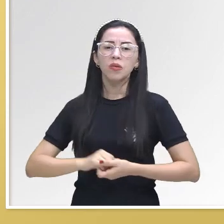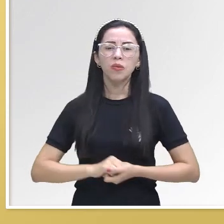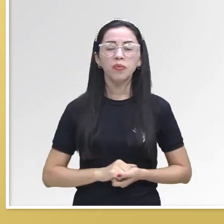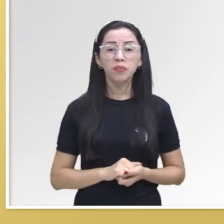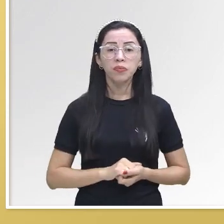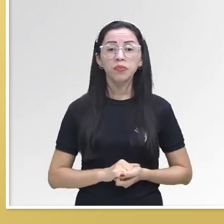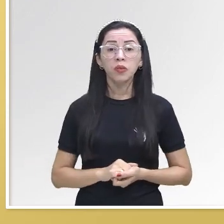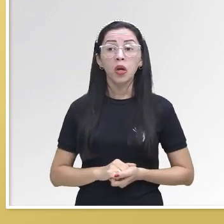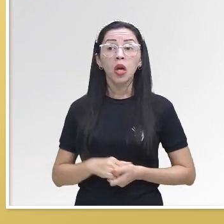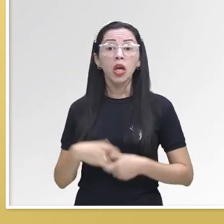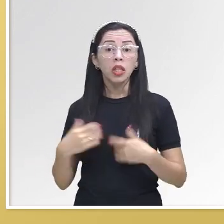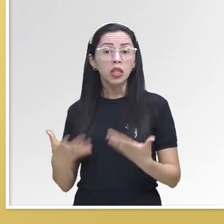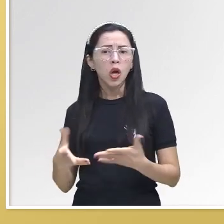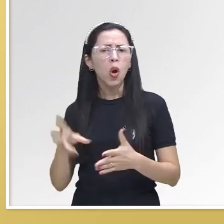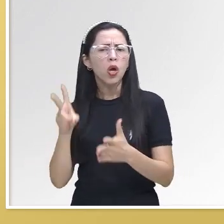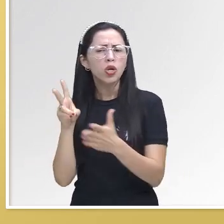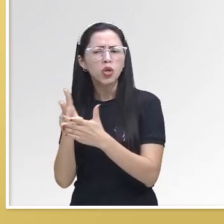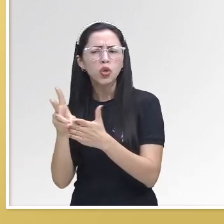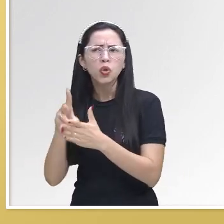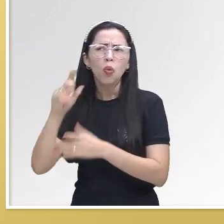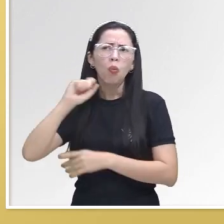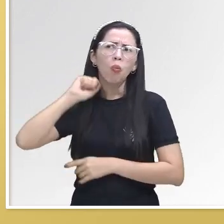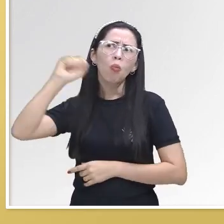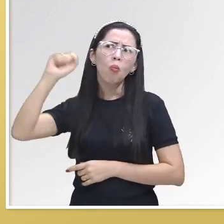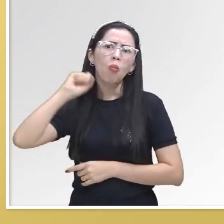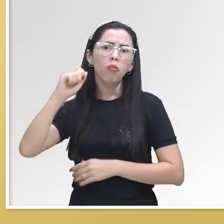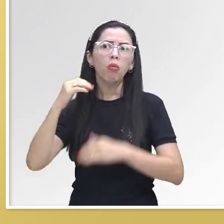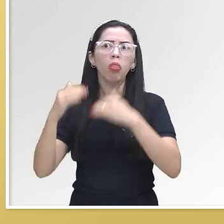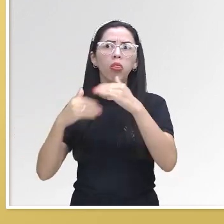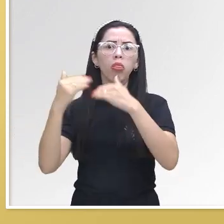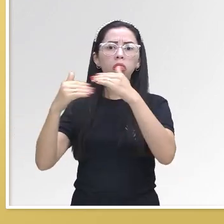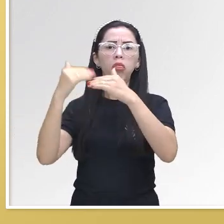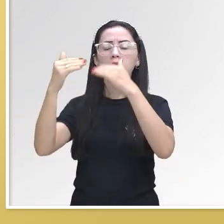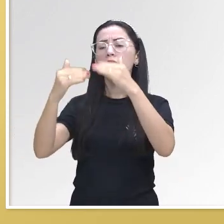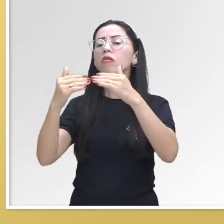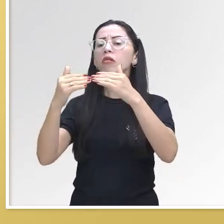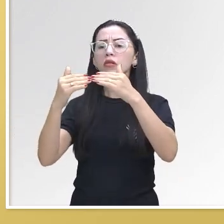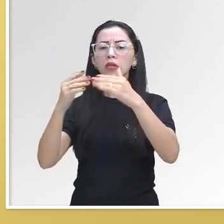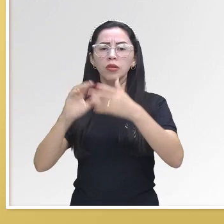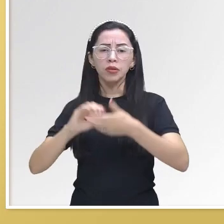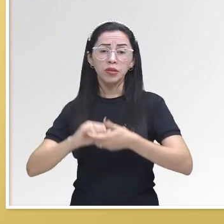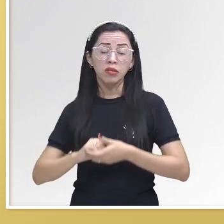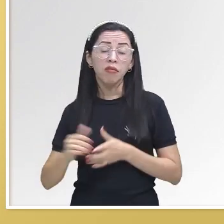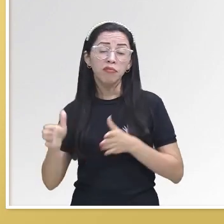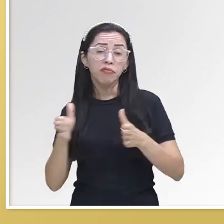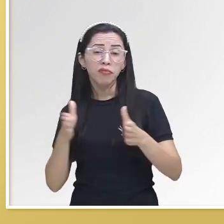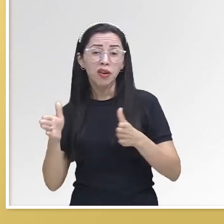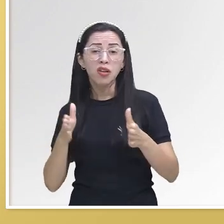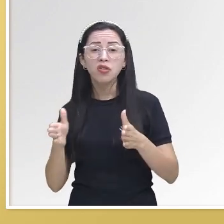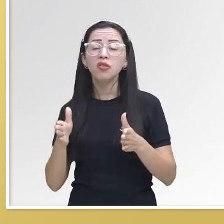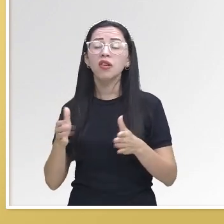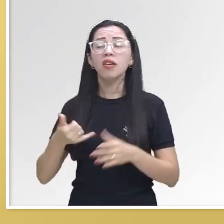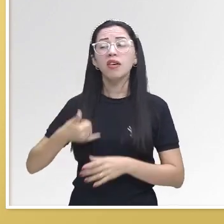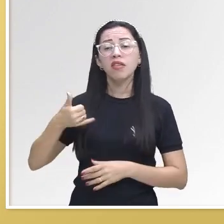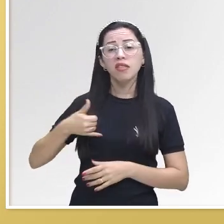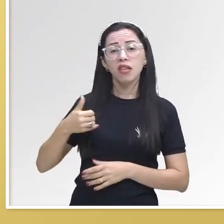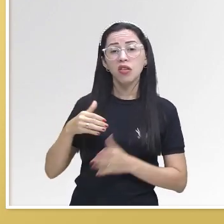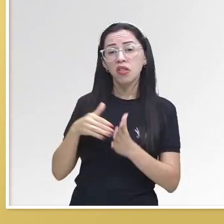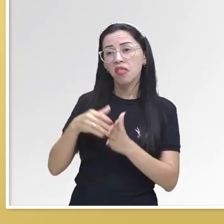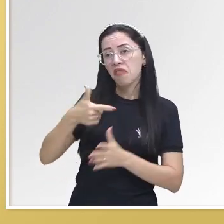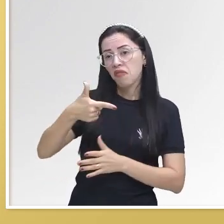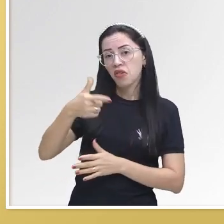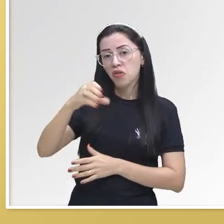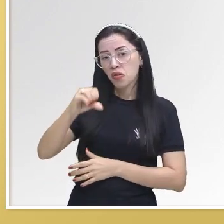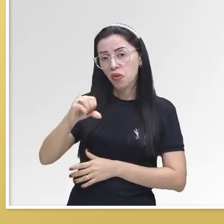Números são superiores aos assassinatos e atingem mais a faixa etária de até 29